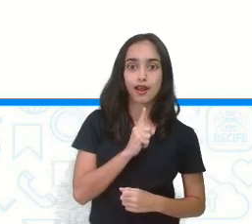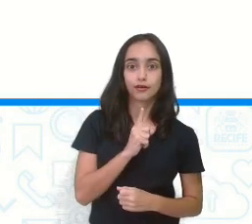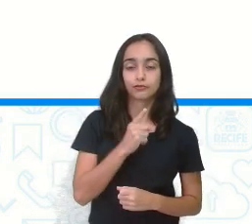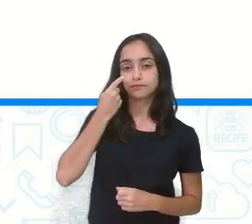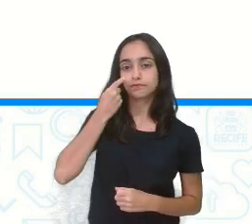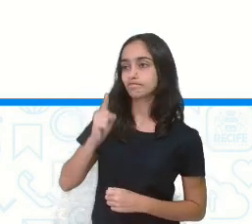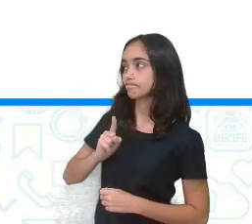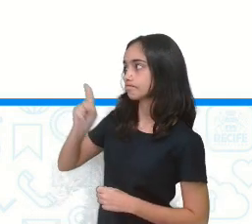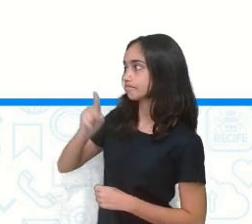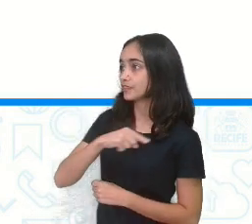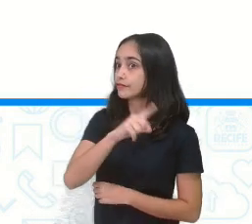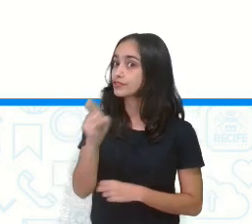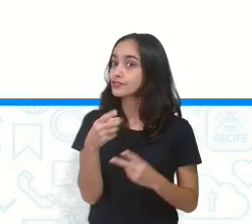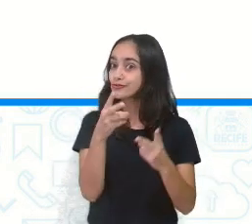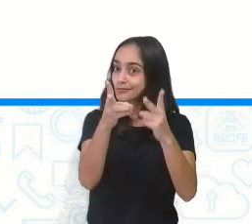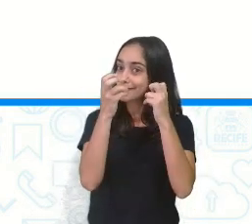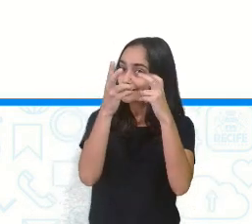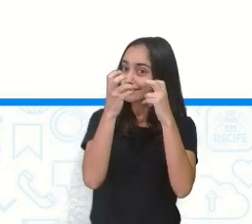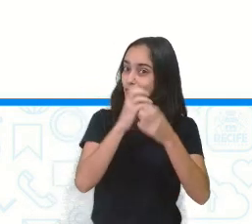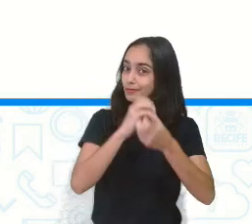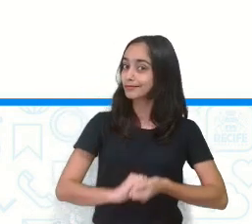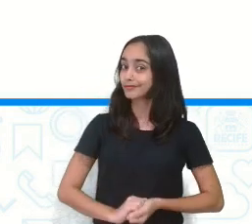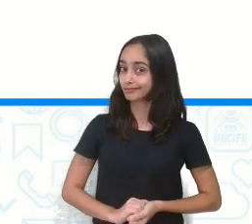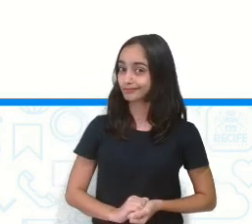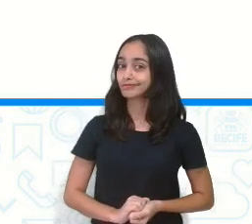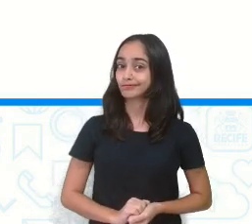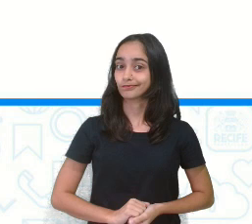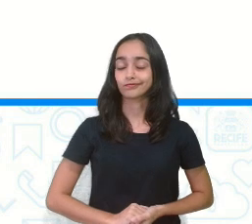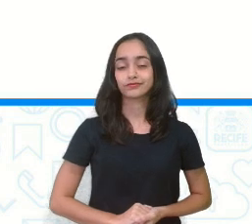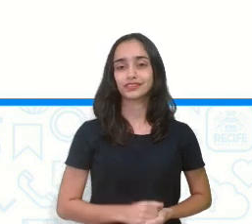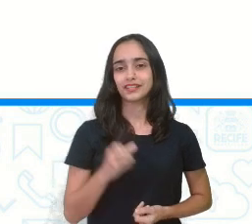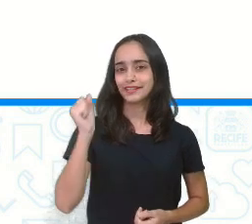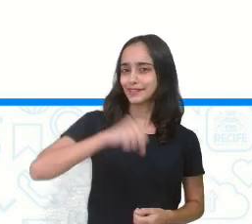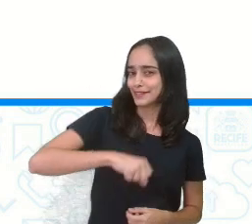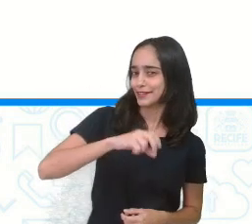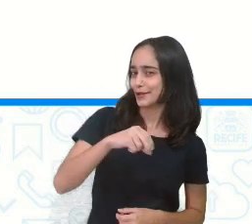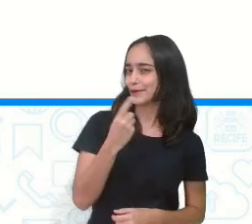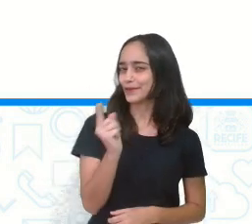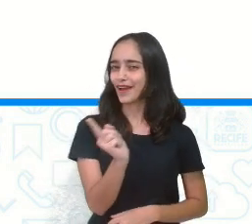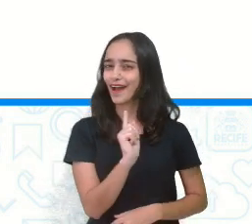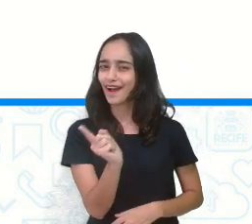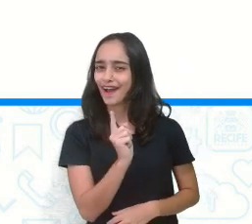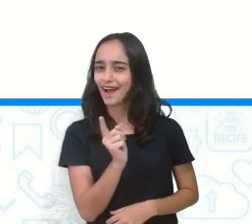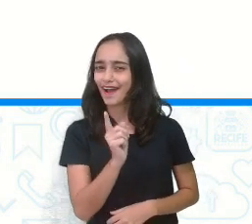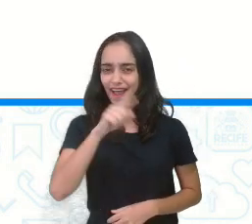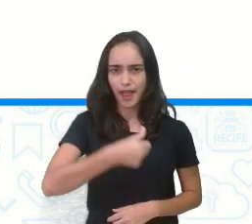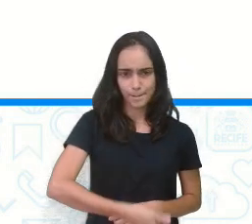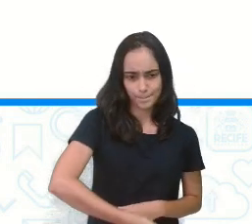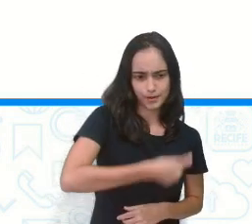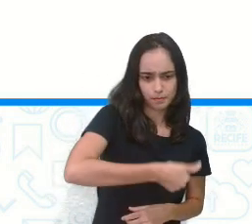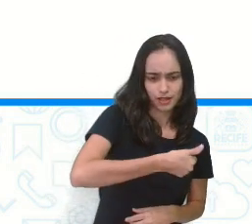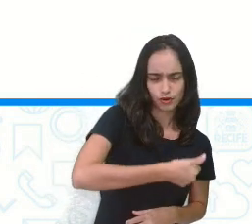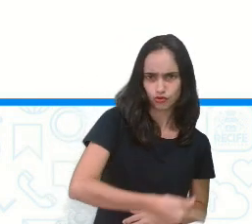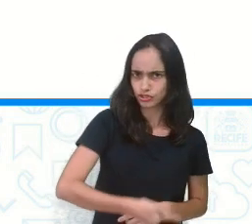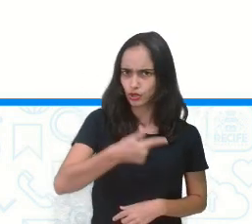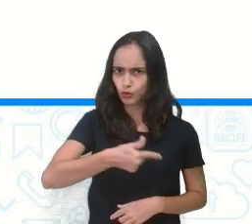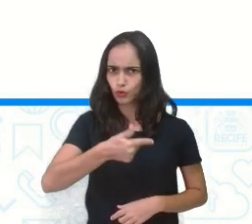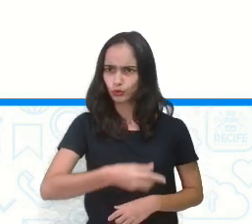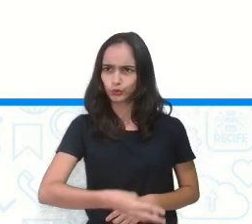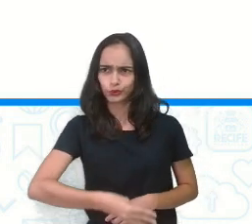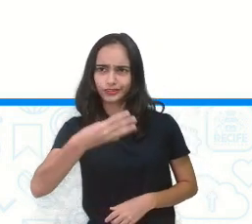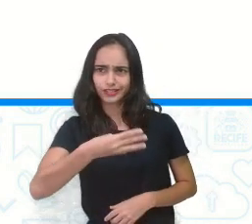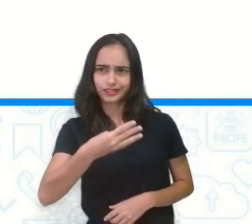onde está o carro amarelo aí na fila? Sim ou não? Ele está em primeiro lugar, em segundo,